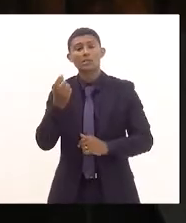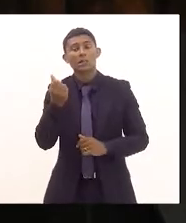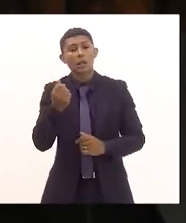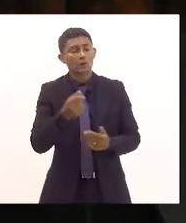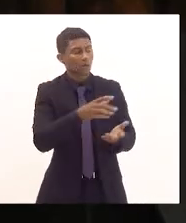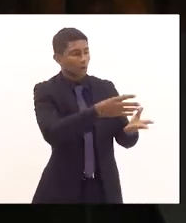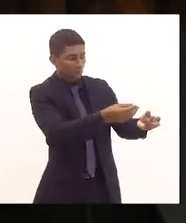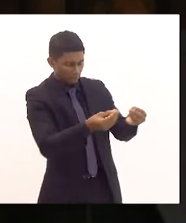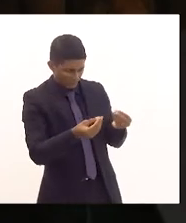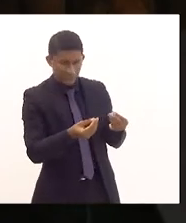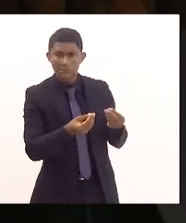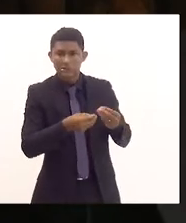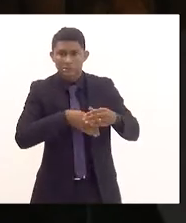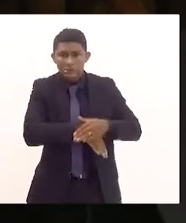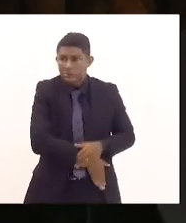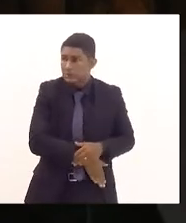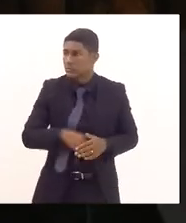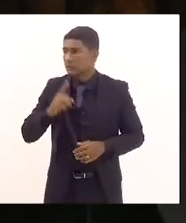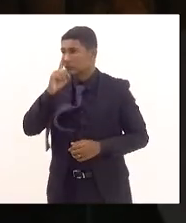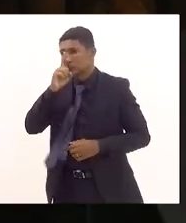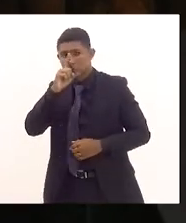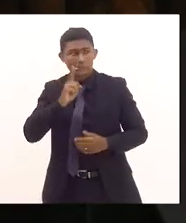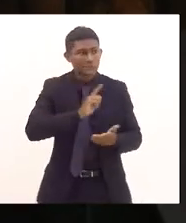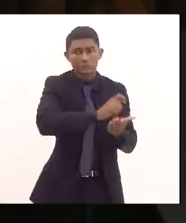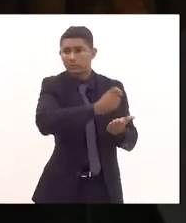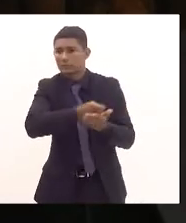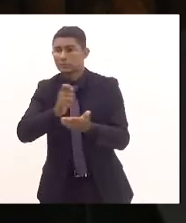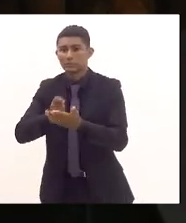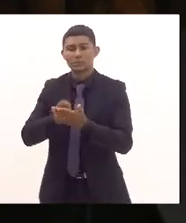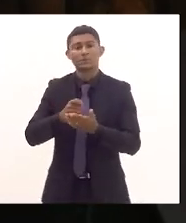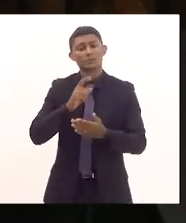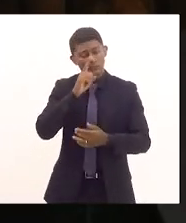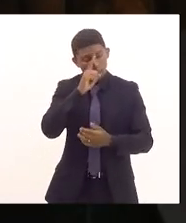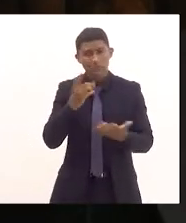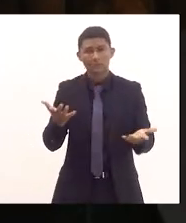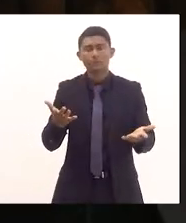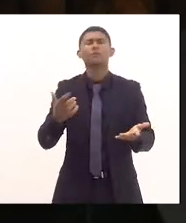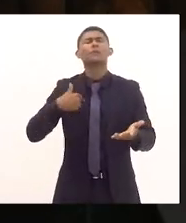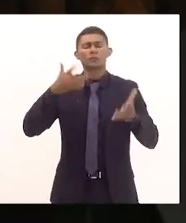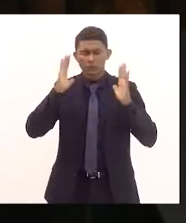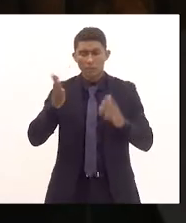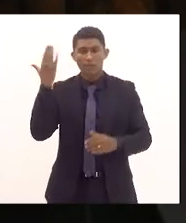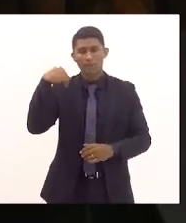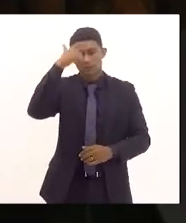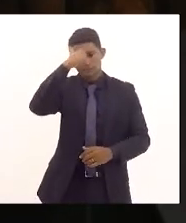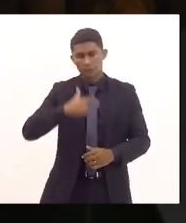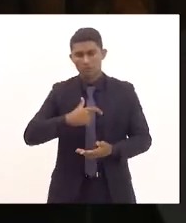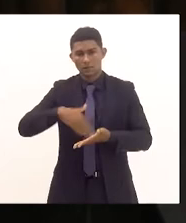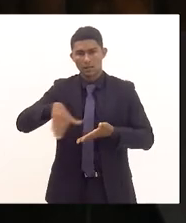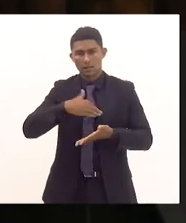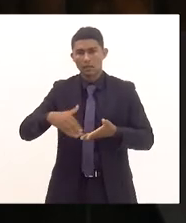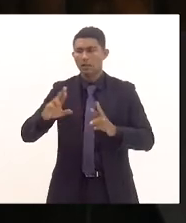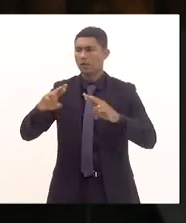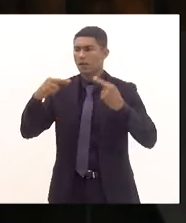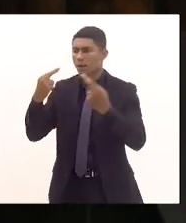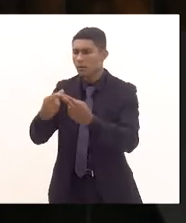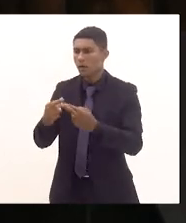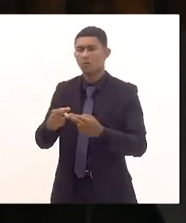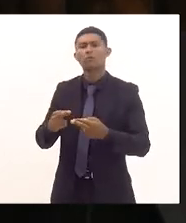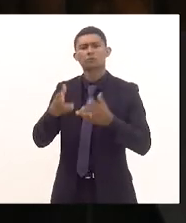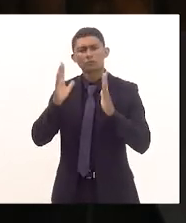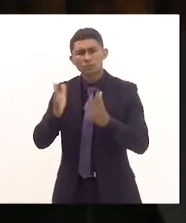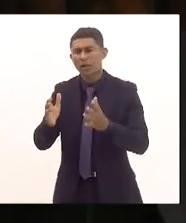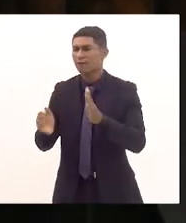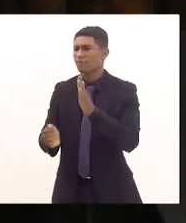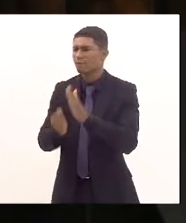como secretário me reunir várias vezes com diretores representantes do banco trabalhamos na diplomacia